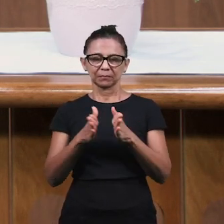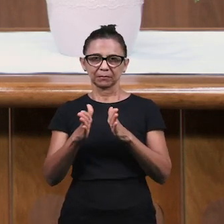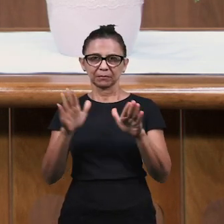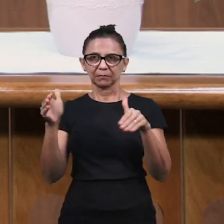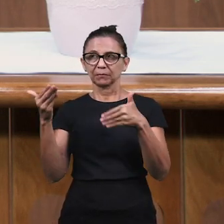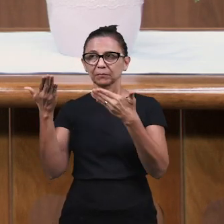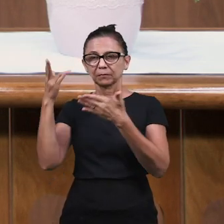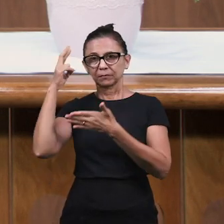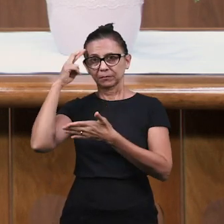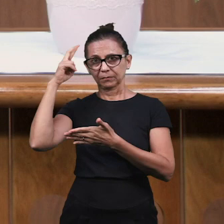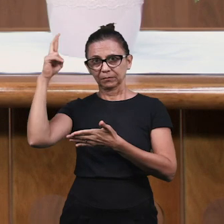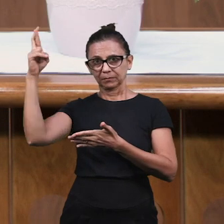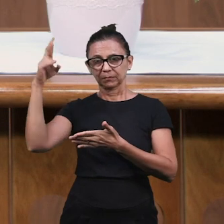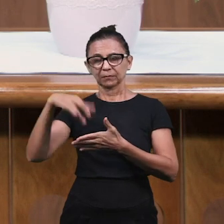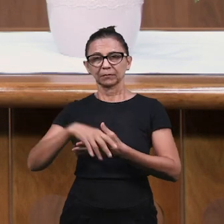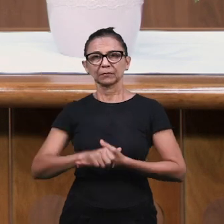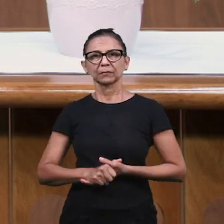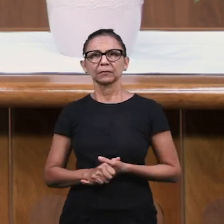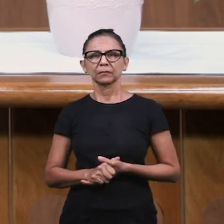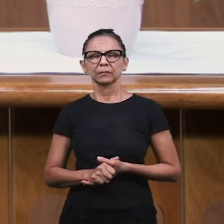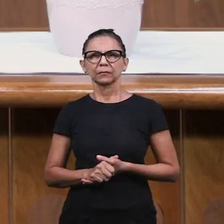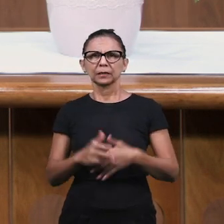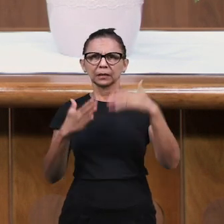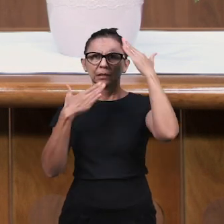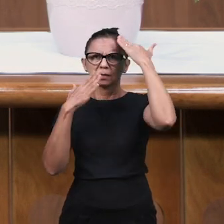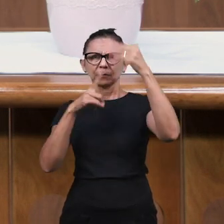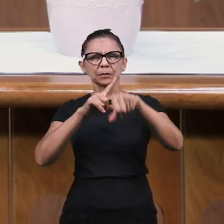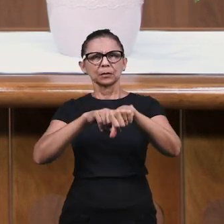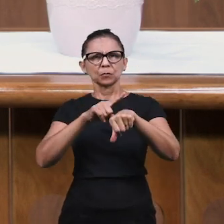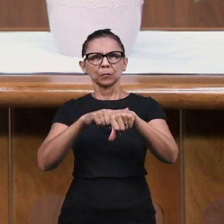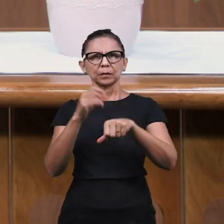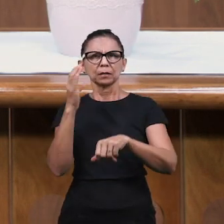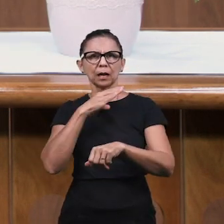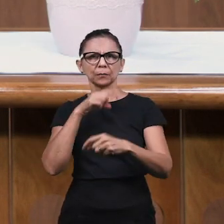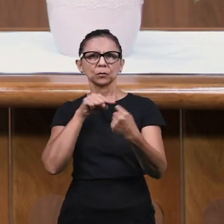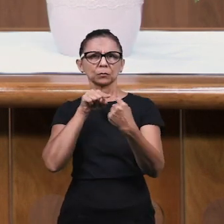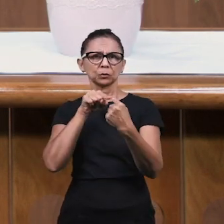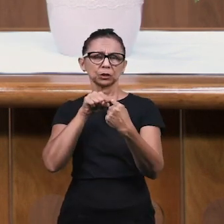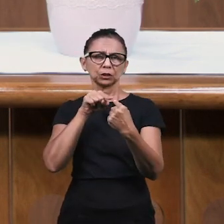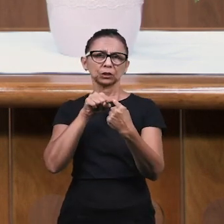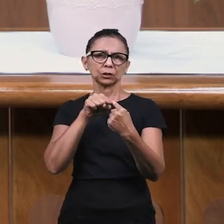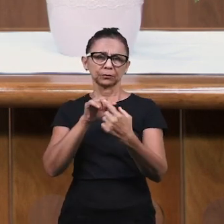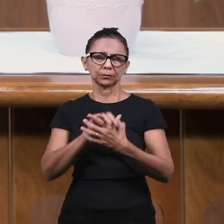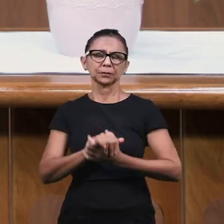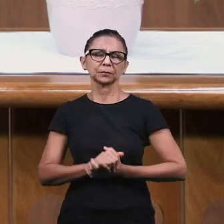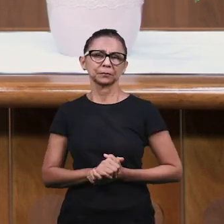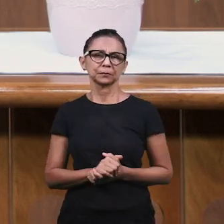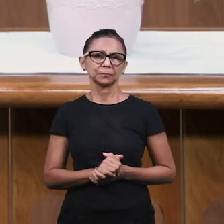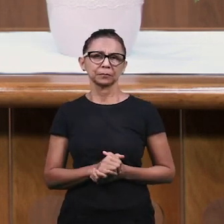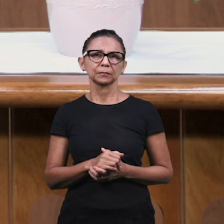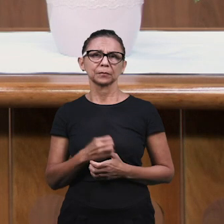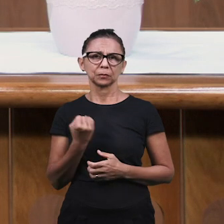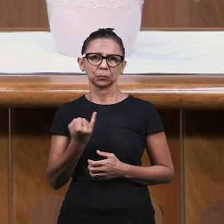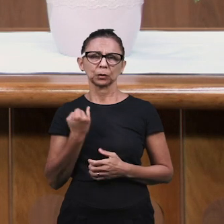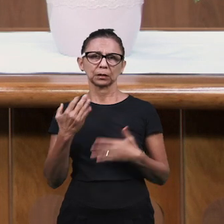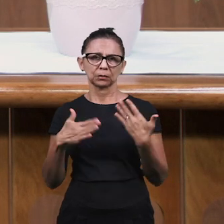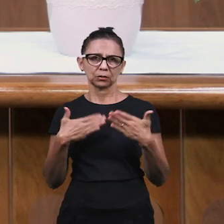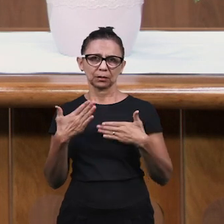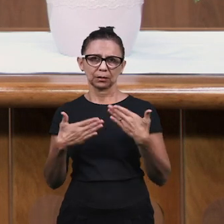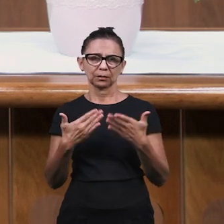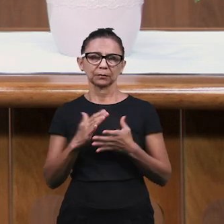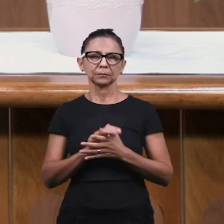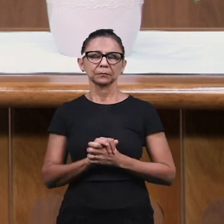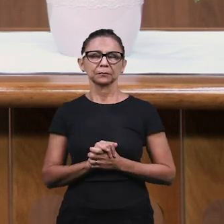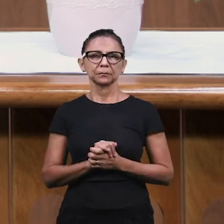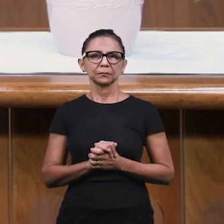este período desta tarde, louvar ao Senhor por esses momentos rápidos, objetivos, mas na presença do Senhor, isso muito nos alegra